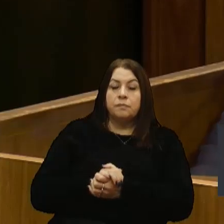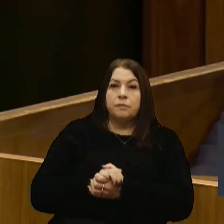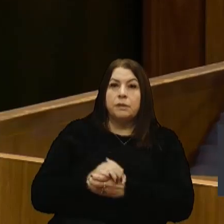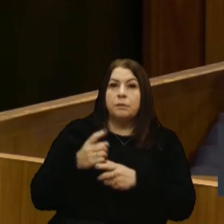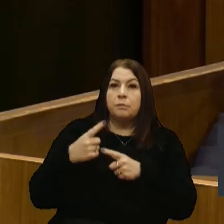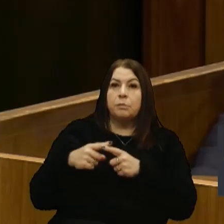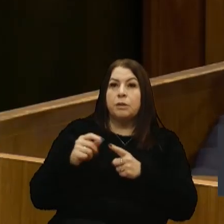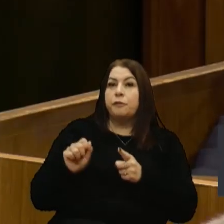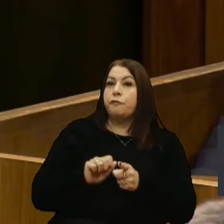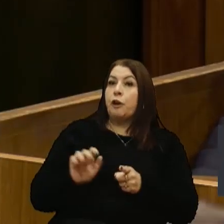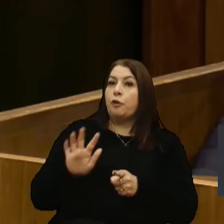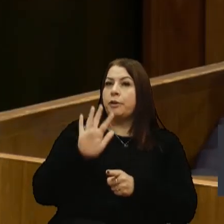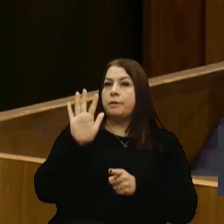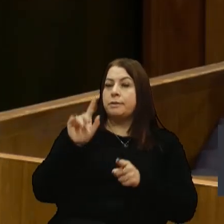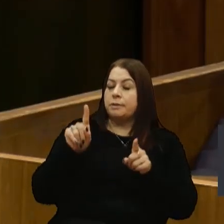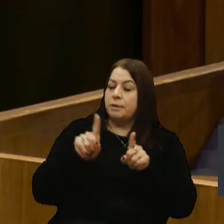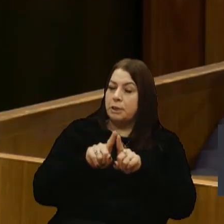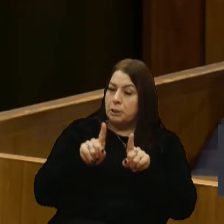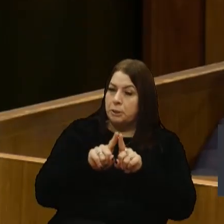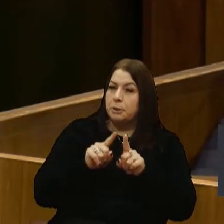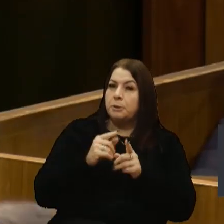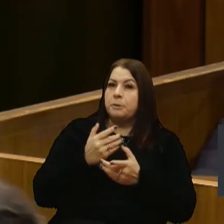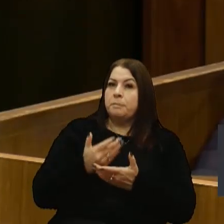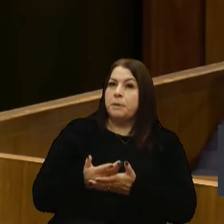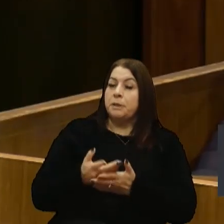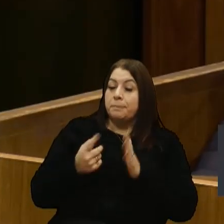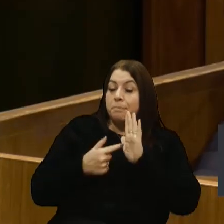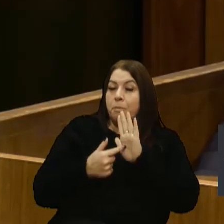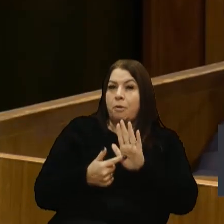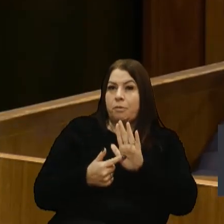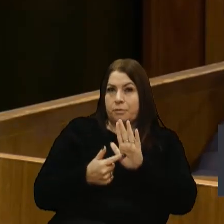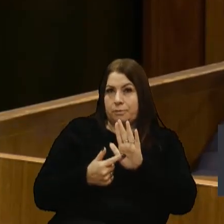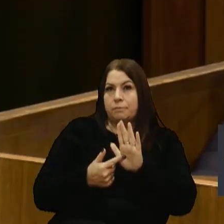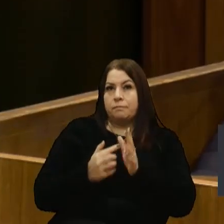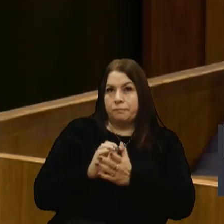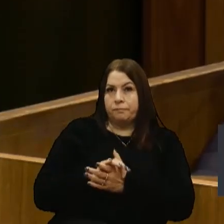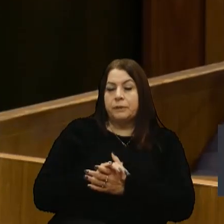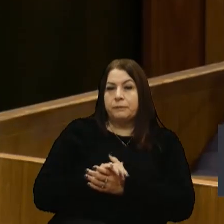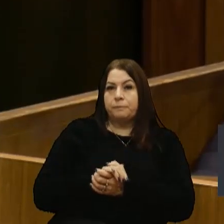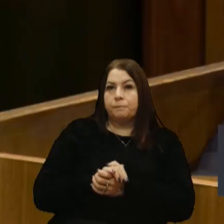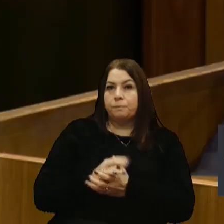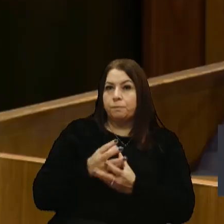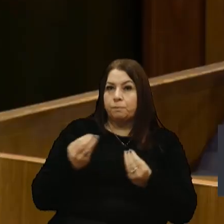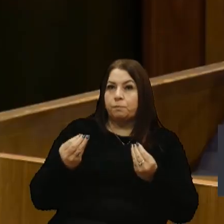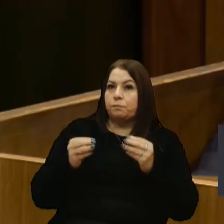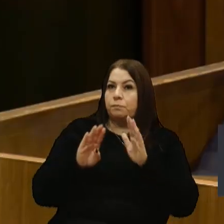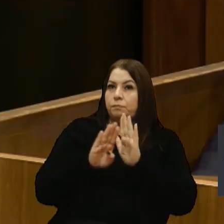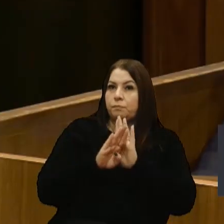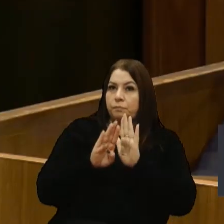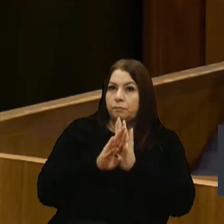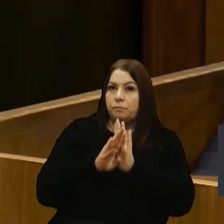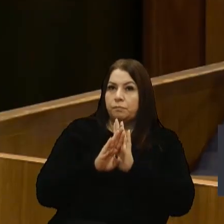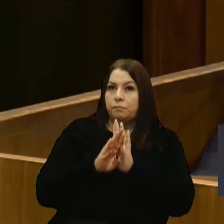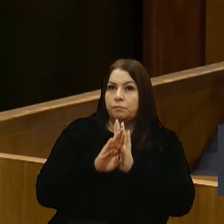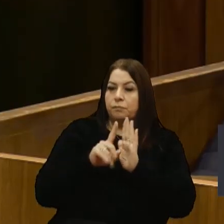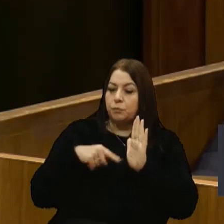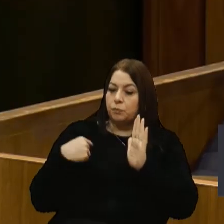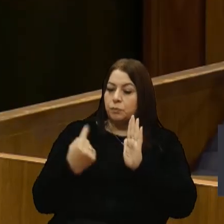porque valoriza e também traz muitos benefícios a